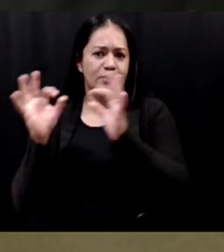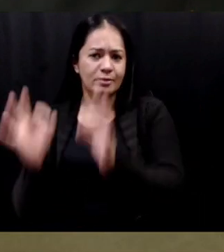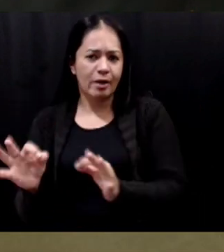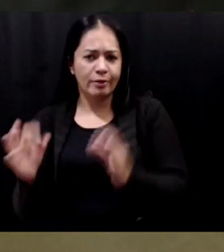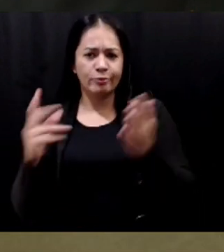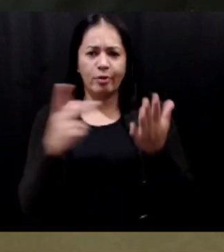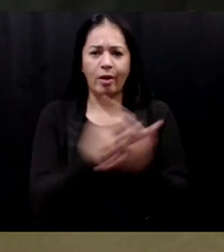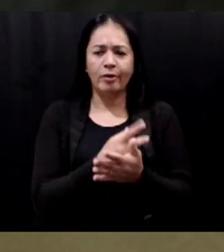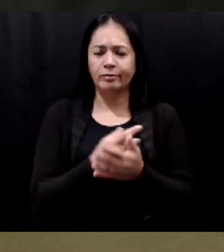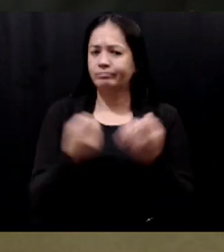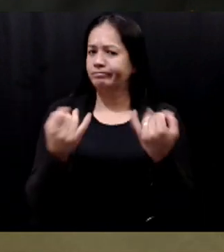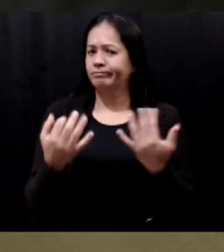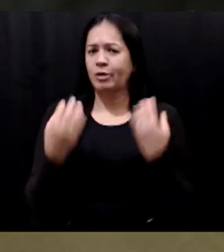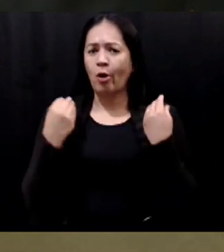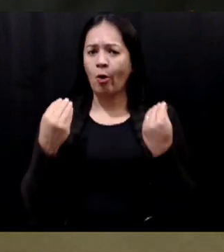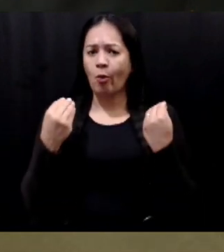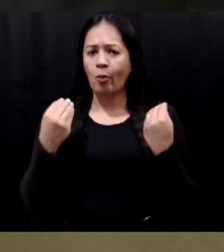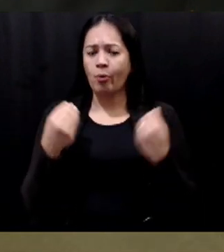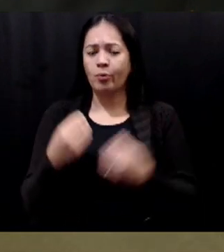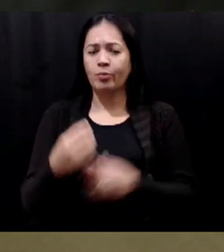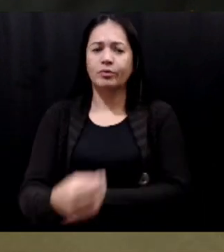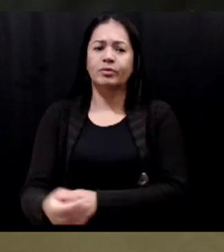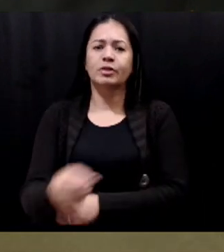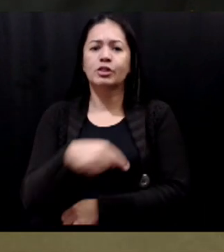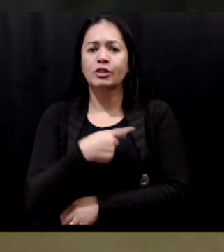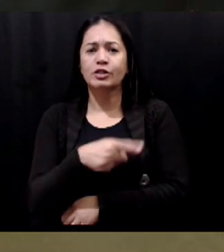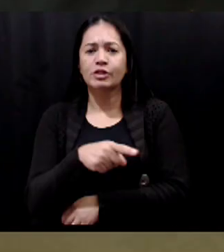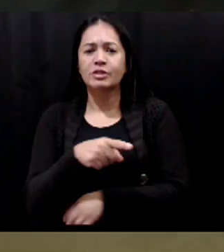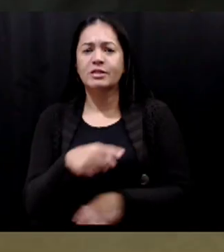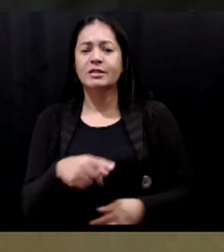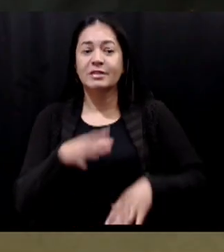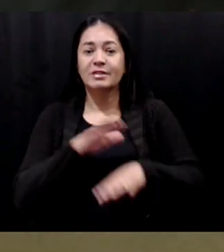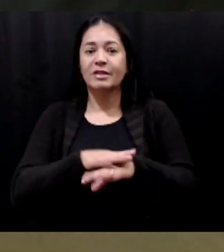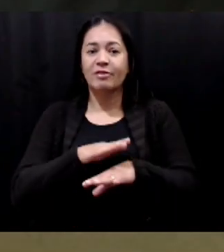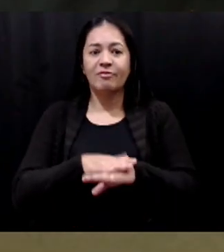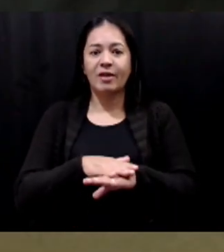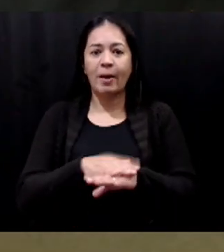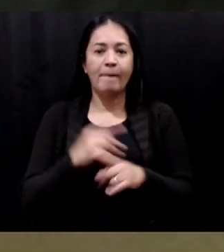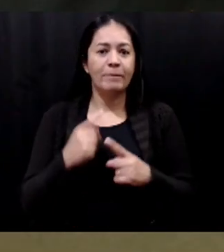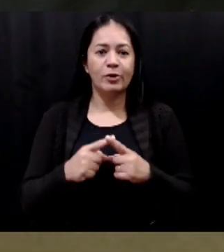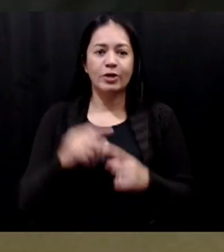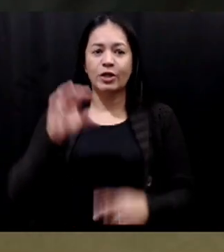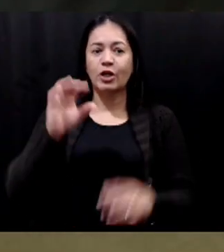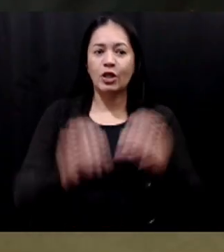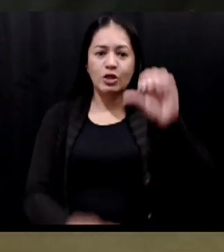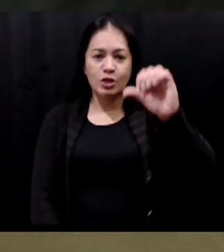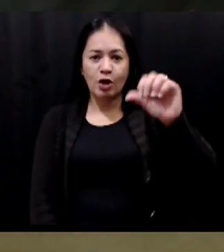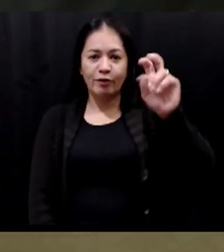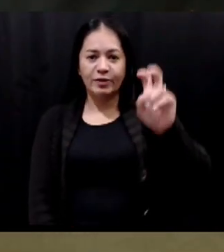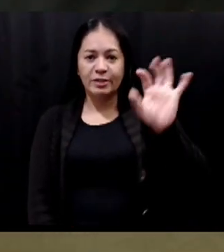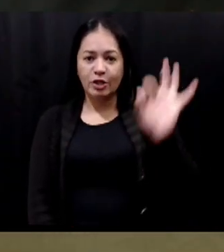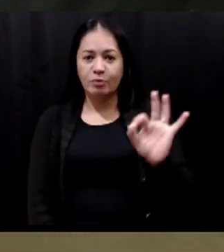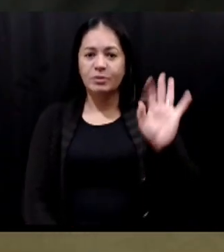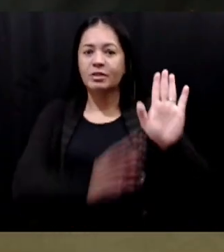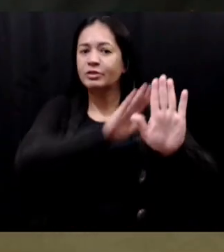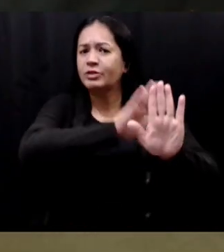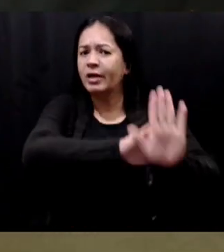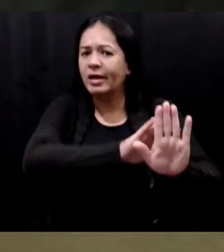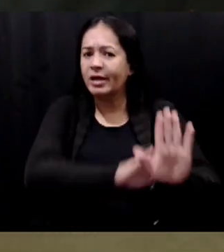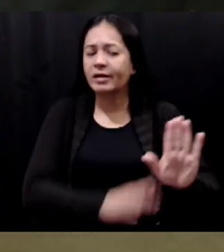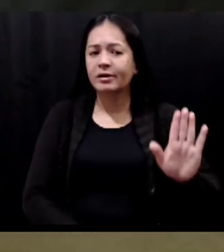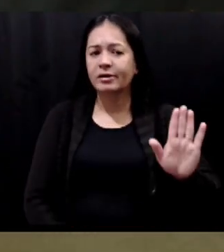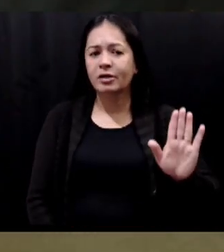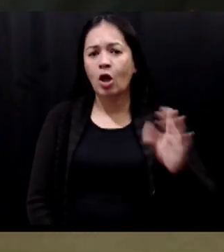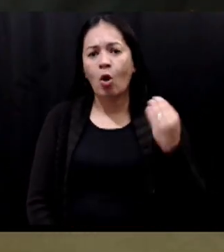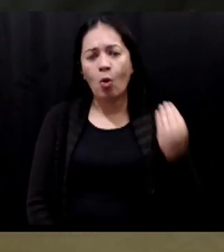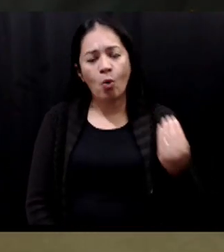Como é que você vai fazer isso? Já que 95% é sub ou inconsciente, como é que nós